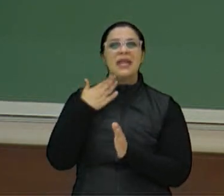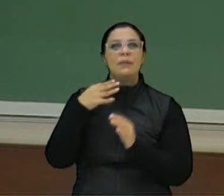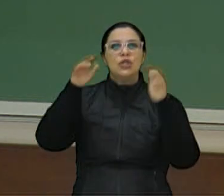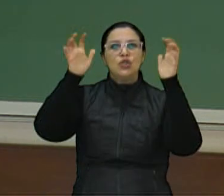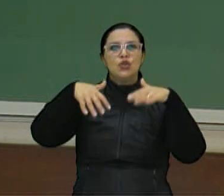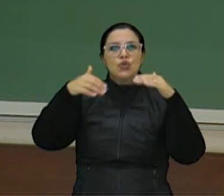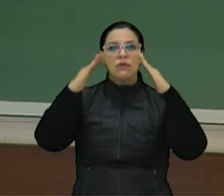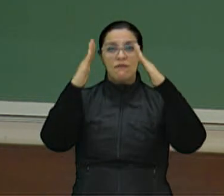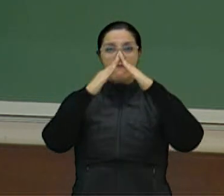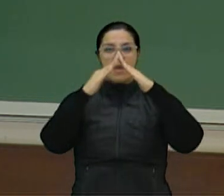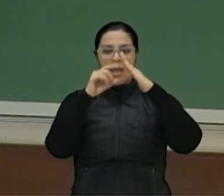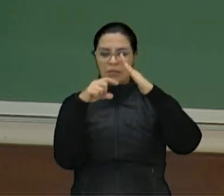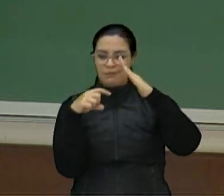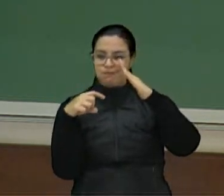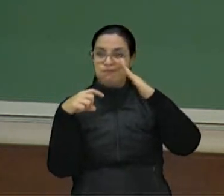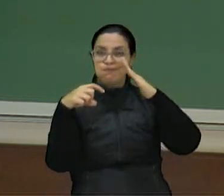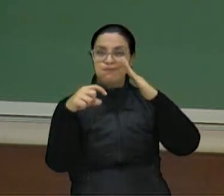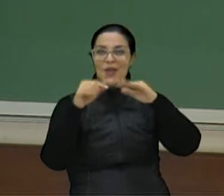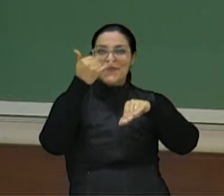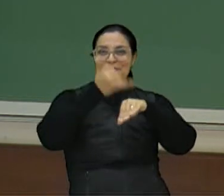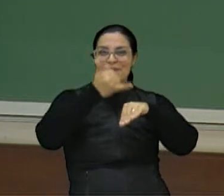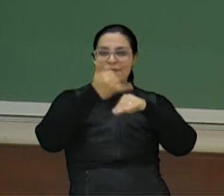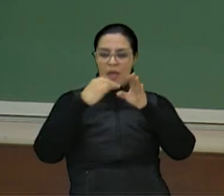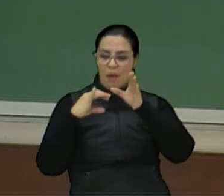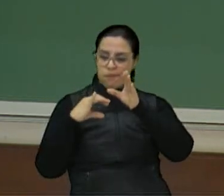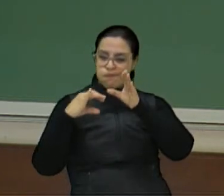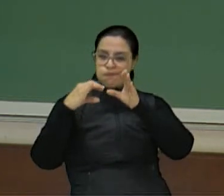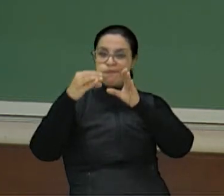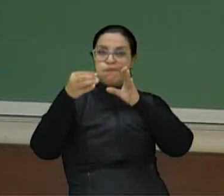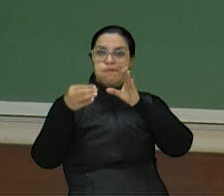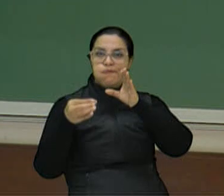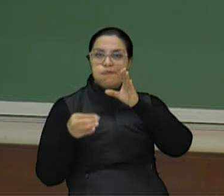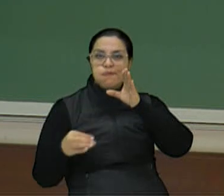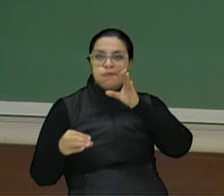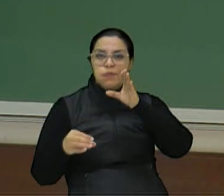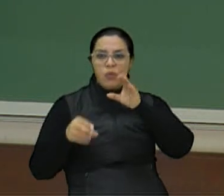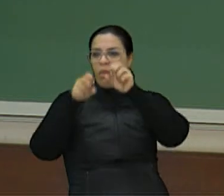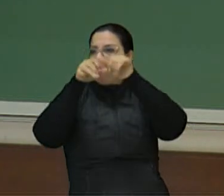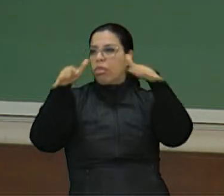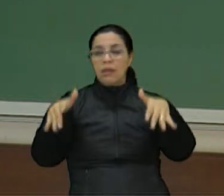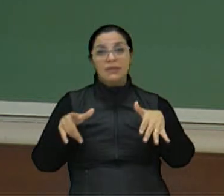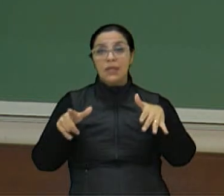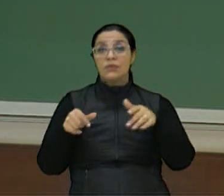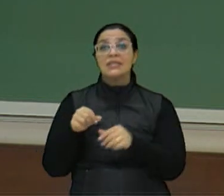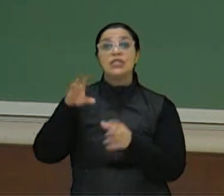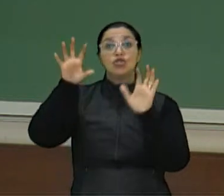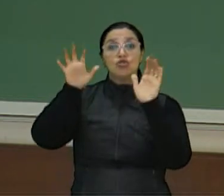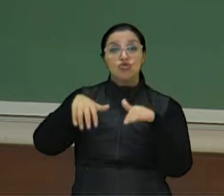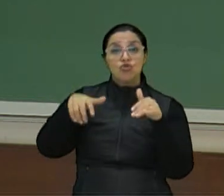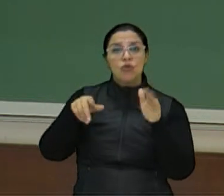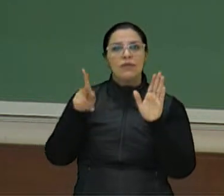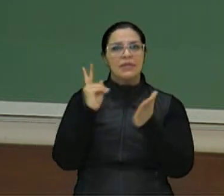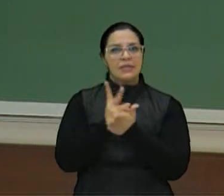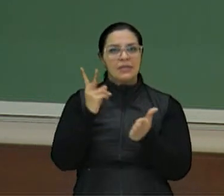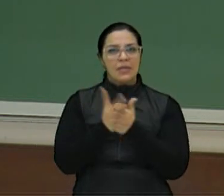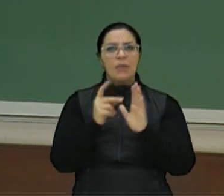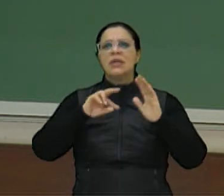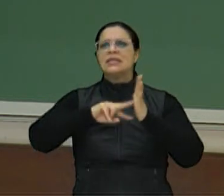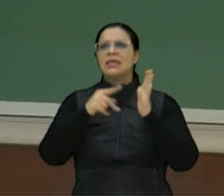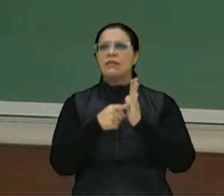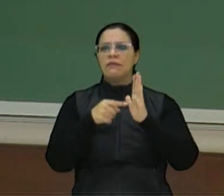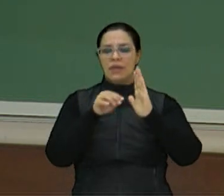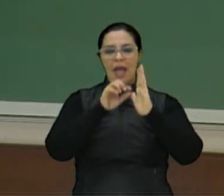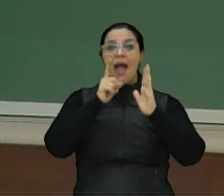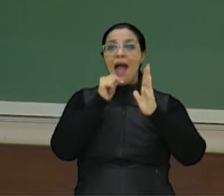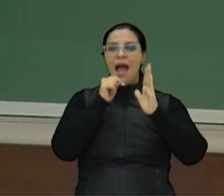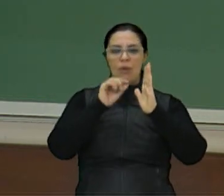eu jogar direto no bueiro, que ela ia antes, e ali eu guardo pelo menos meio metro cúbico a cada chuva.